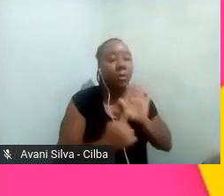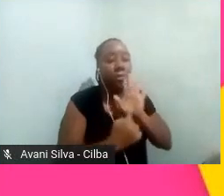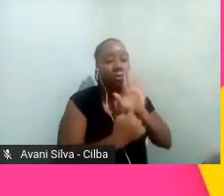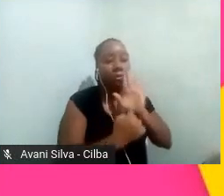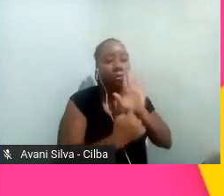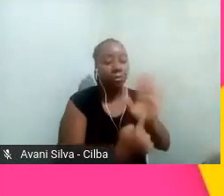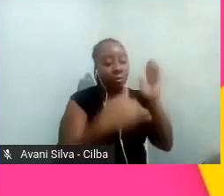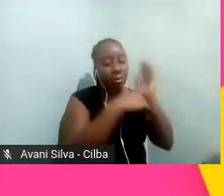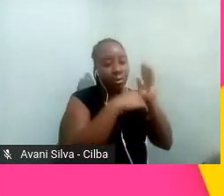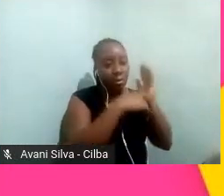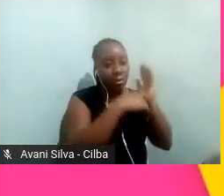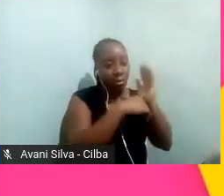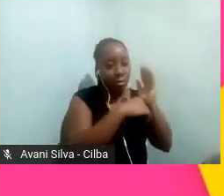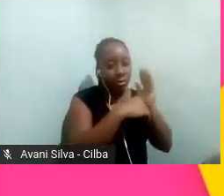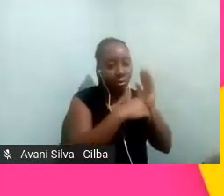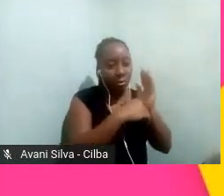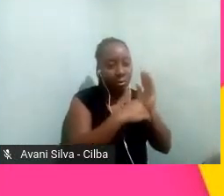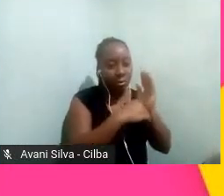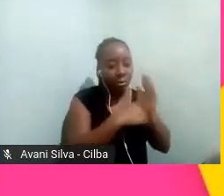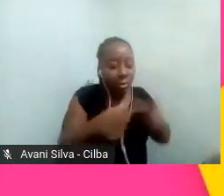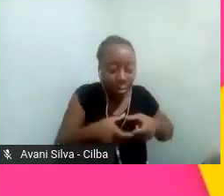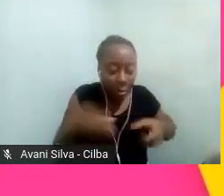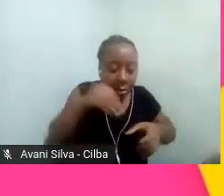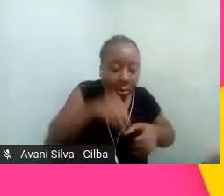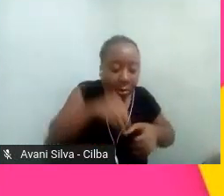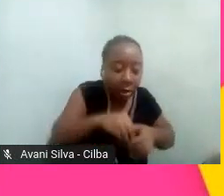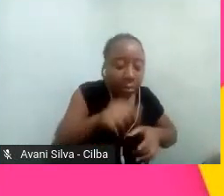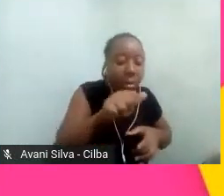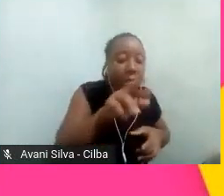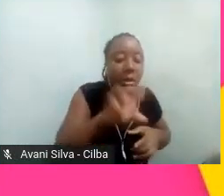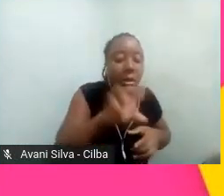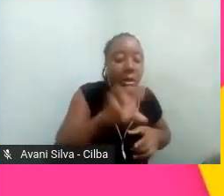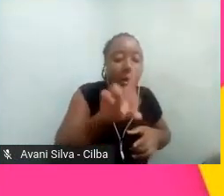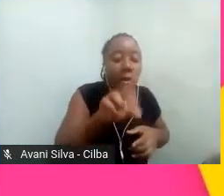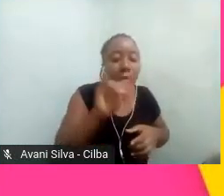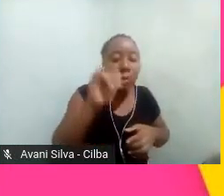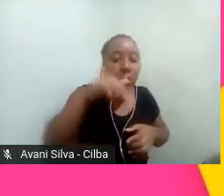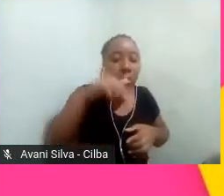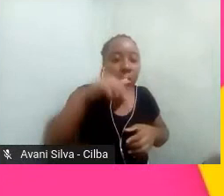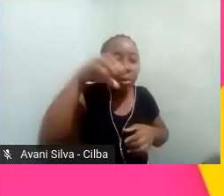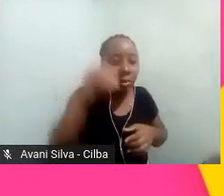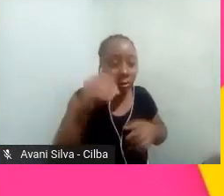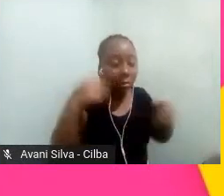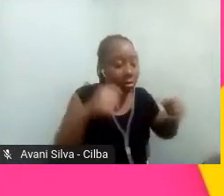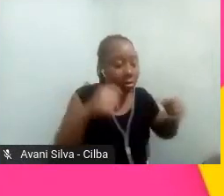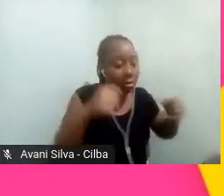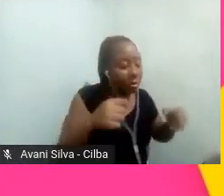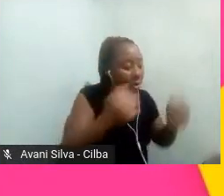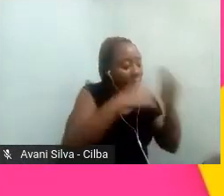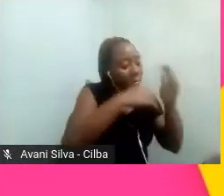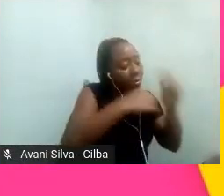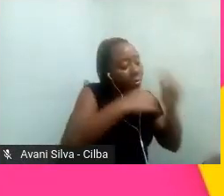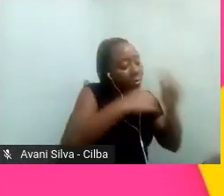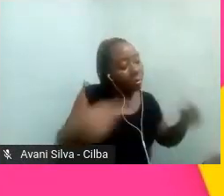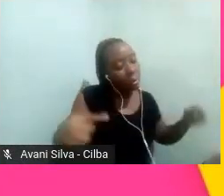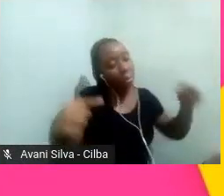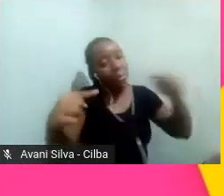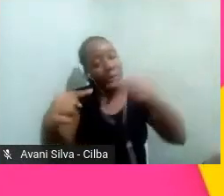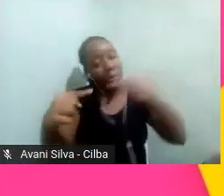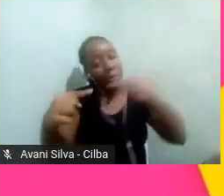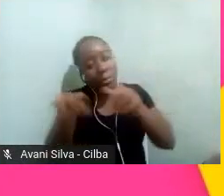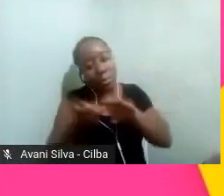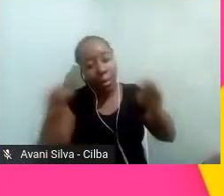aqui dentro do Arduino. Precisaria só ligar o código na maquete para a gente testar o sobe e desce para ver se daria